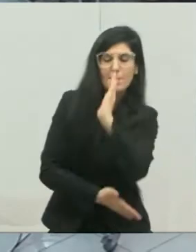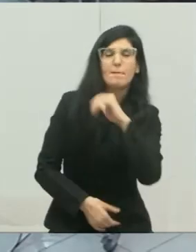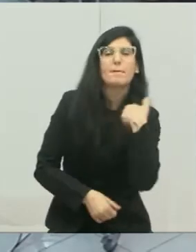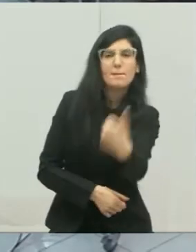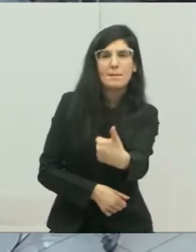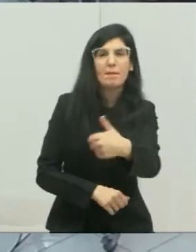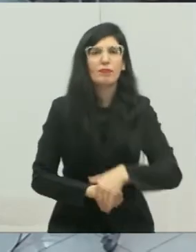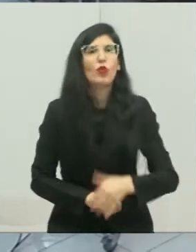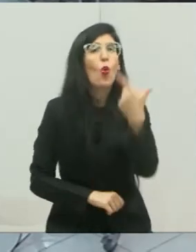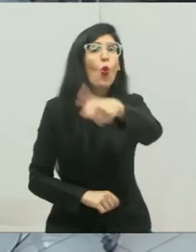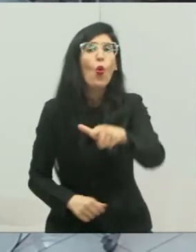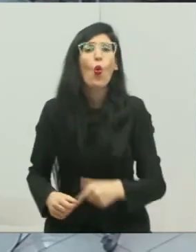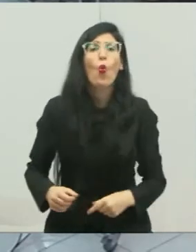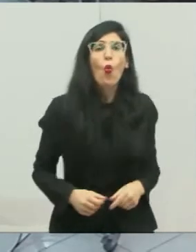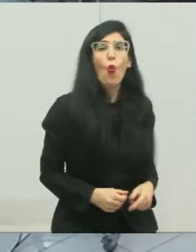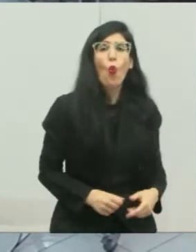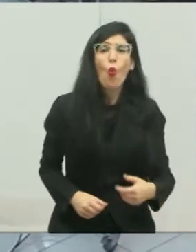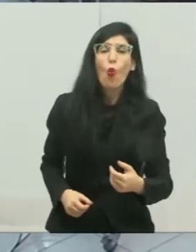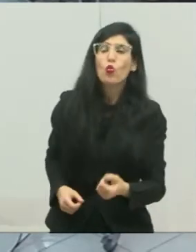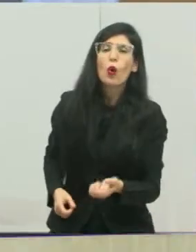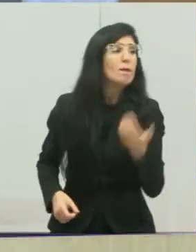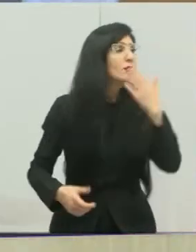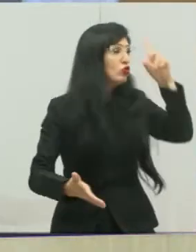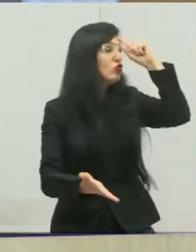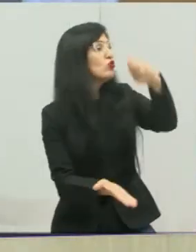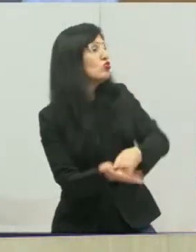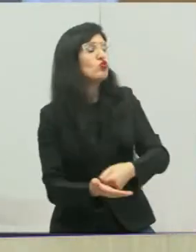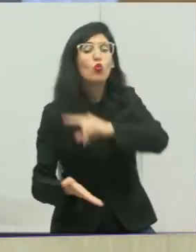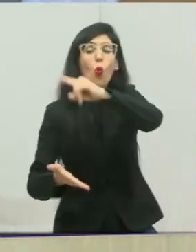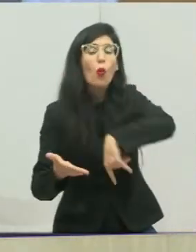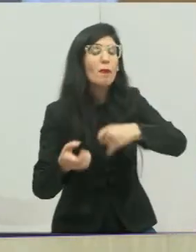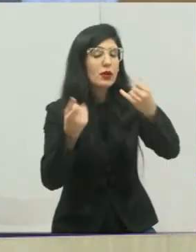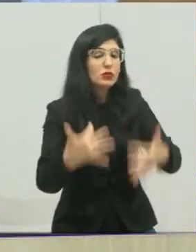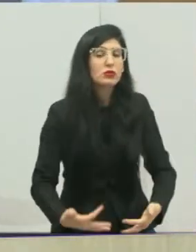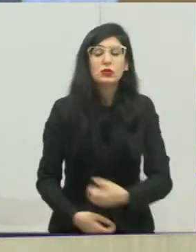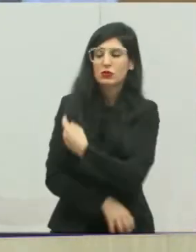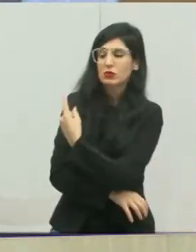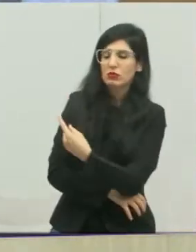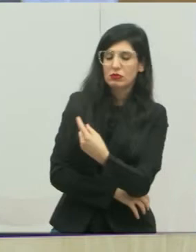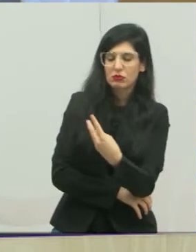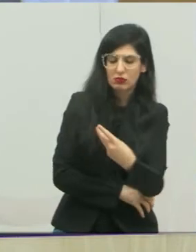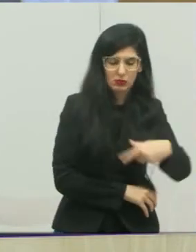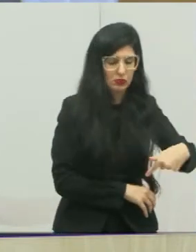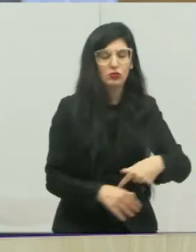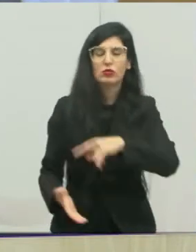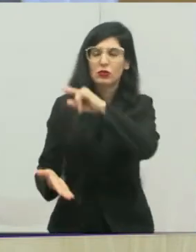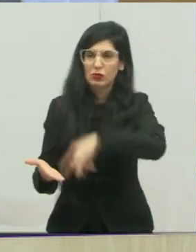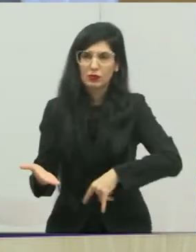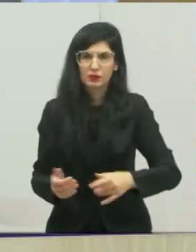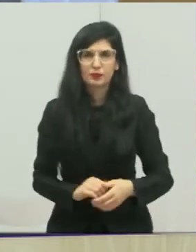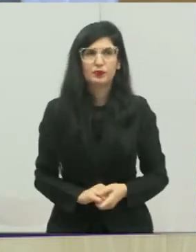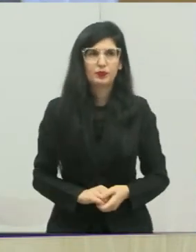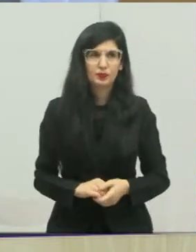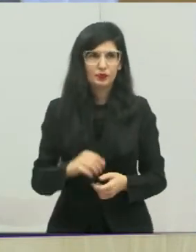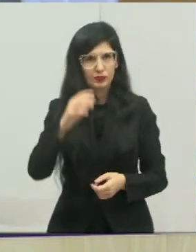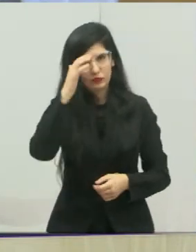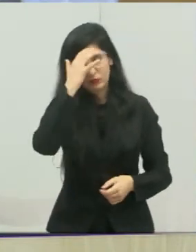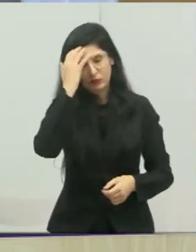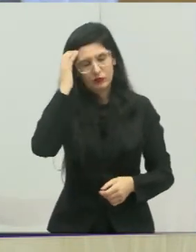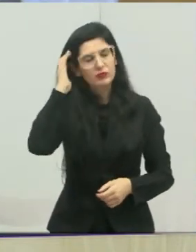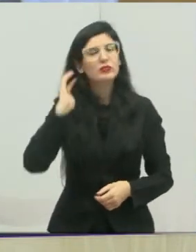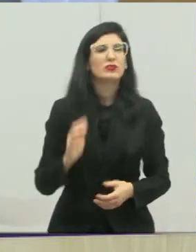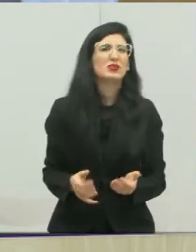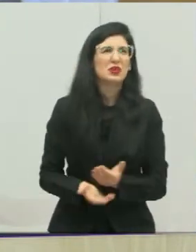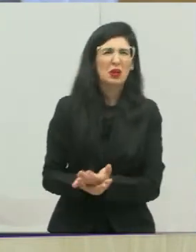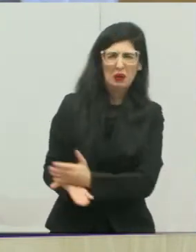aprovado. Próximo pedido de informações. Pedido de informação número 137. Considerando as situações de sofrimento e de incômodo